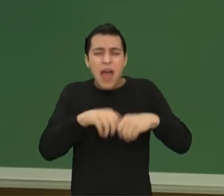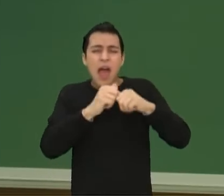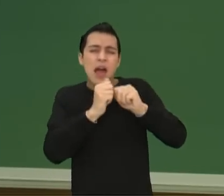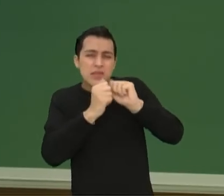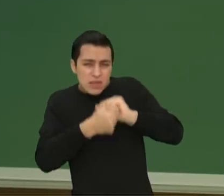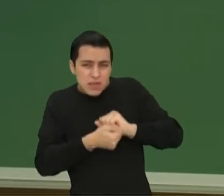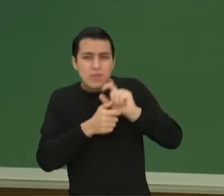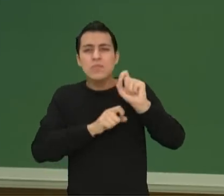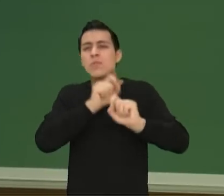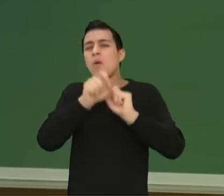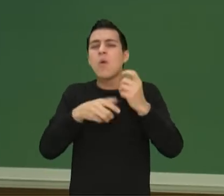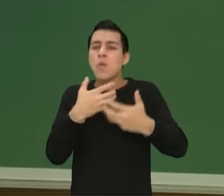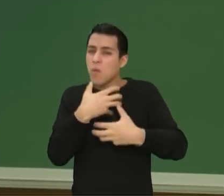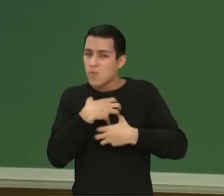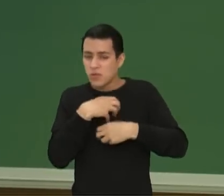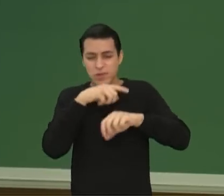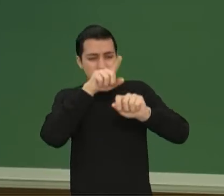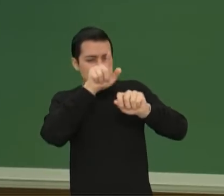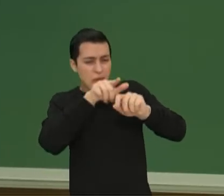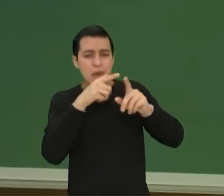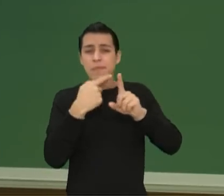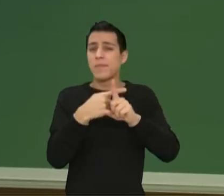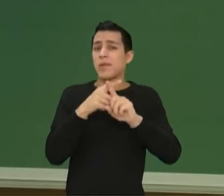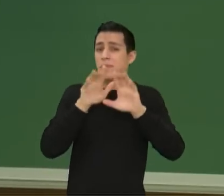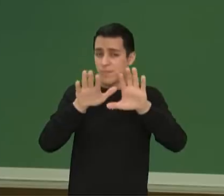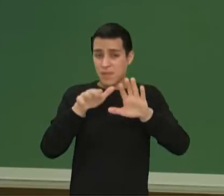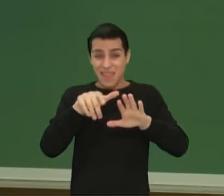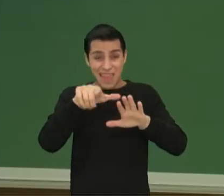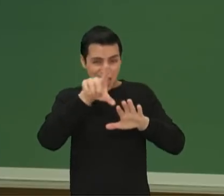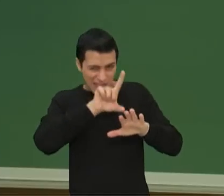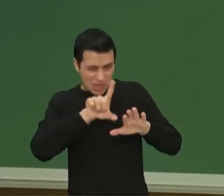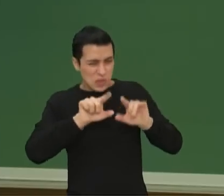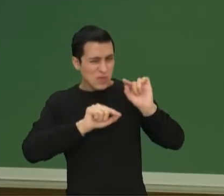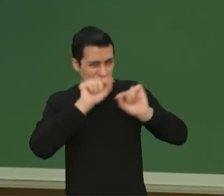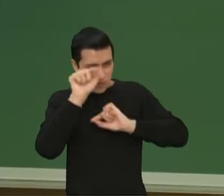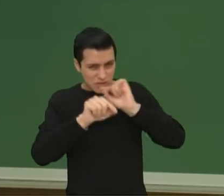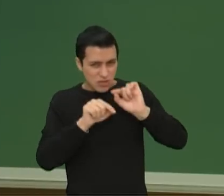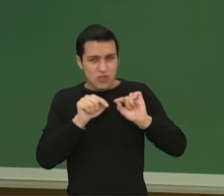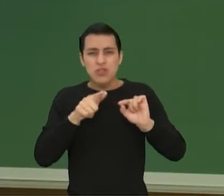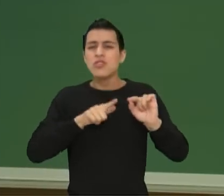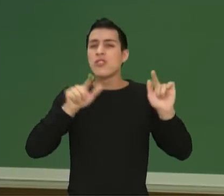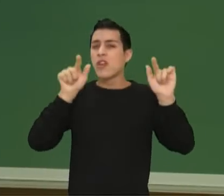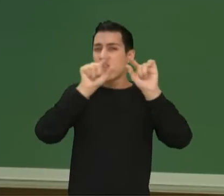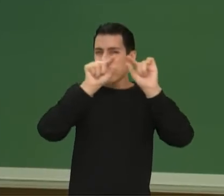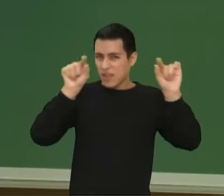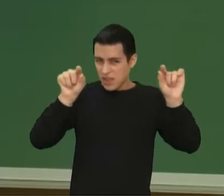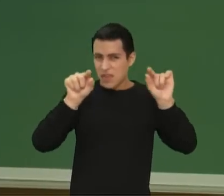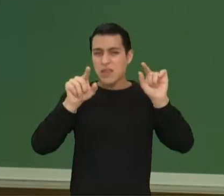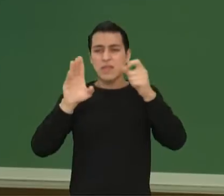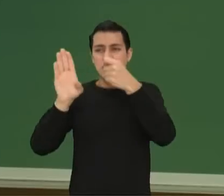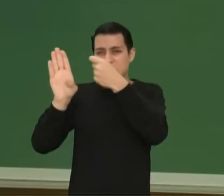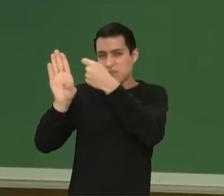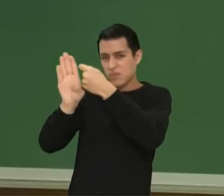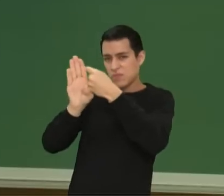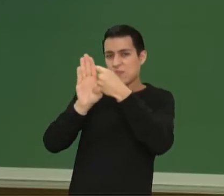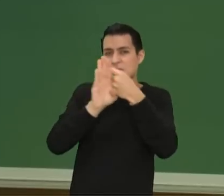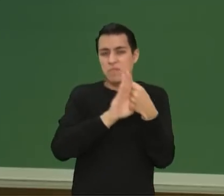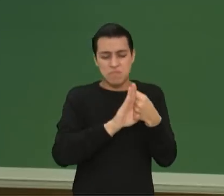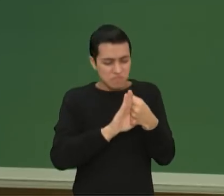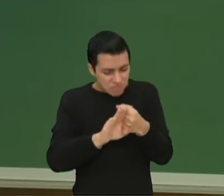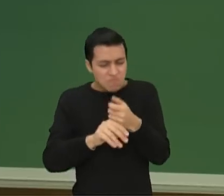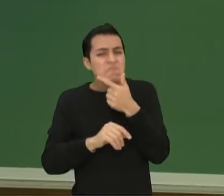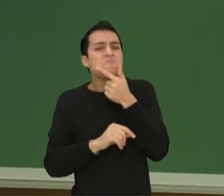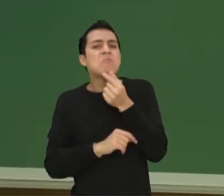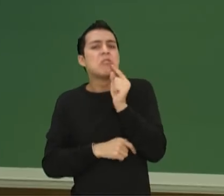adaptação com a crase, porque antes nós tínhamos palavras, substantivos